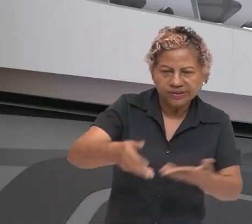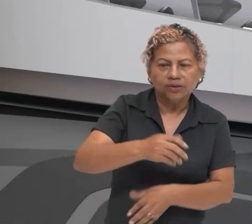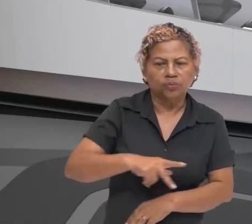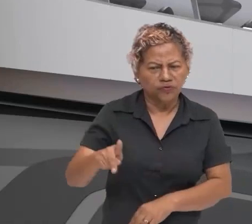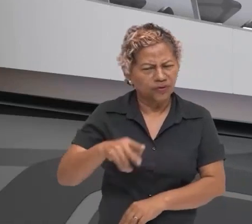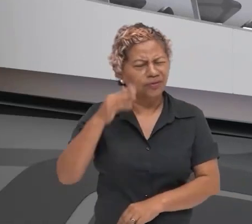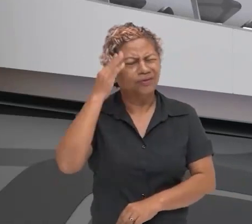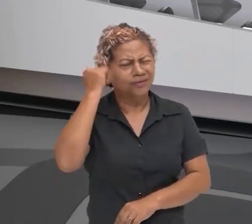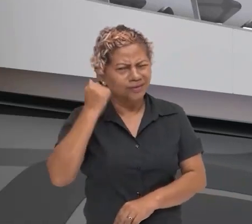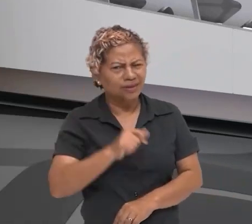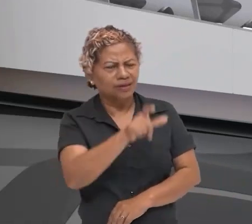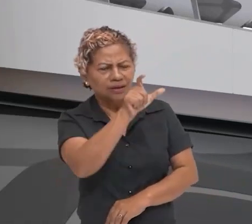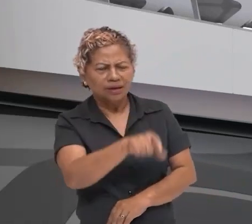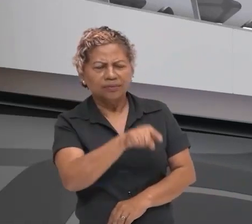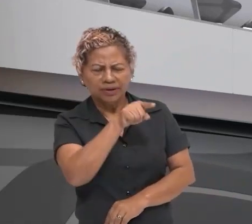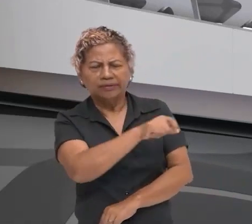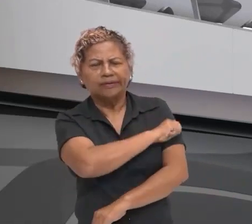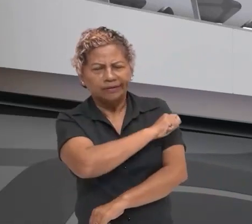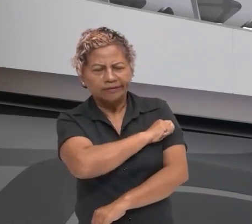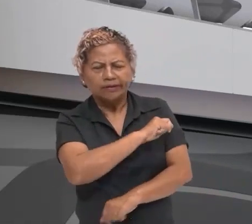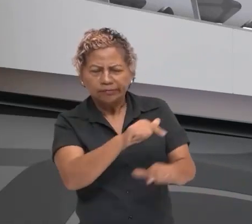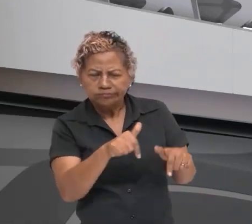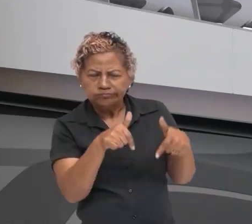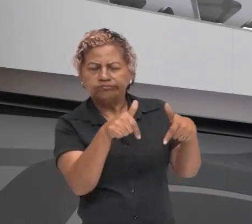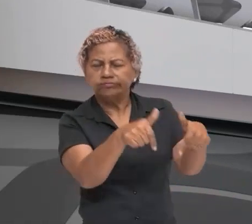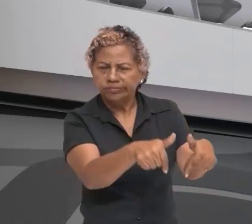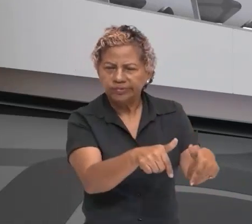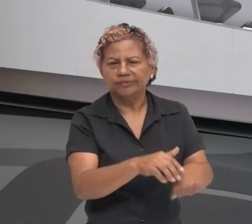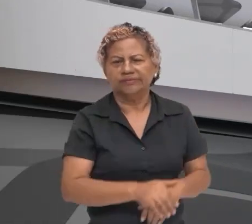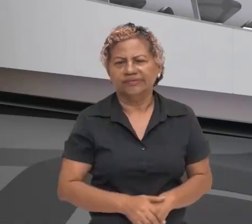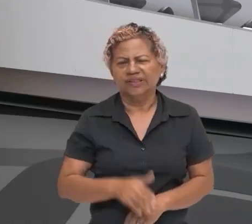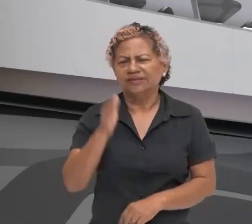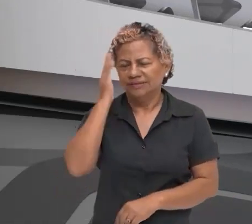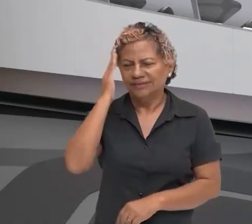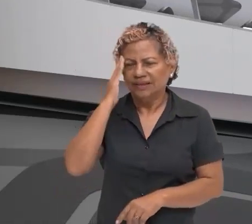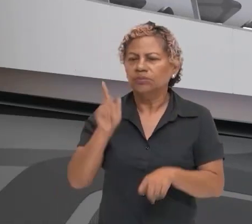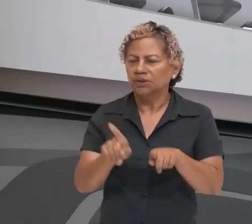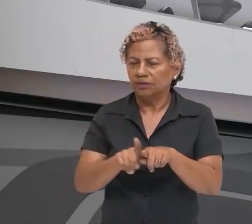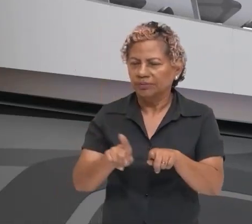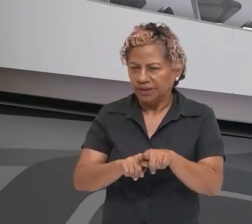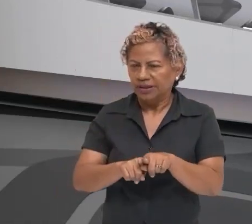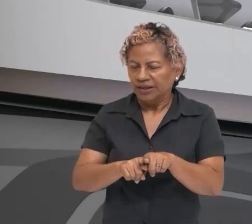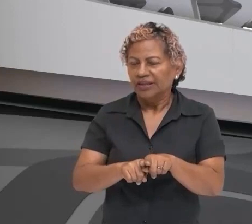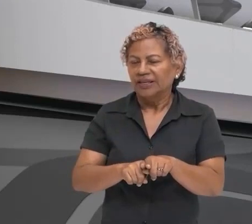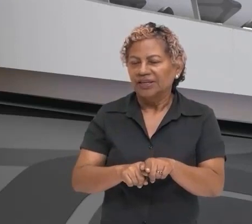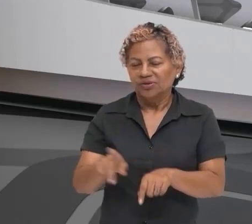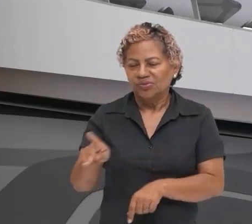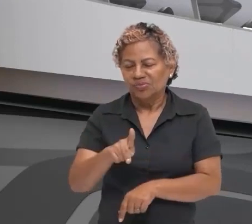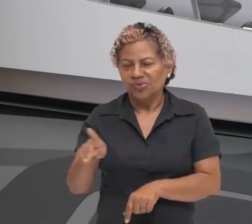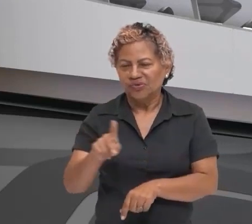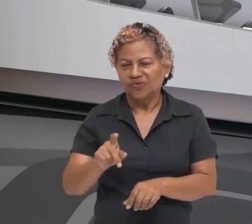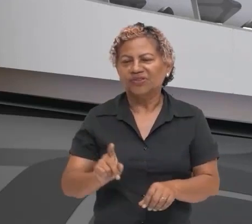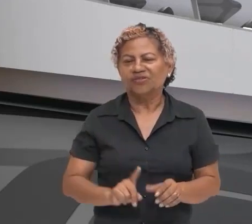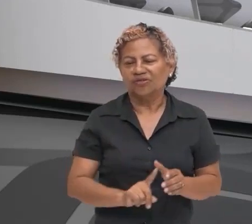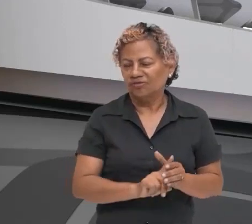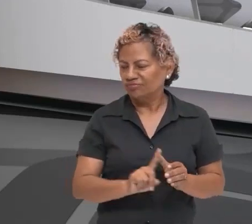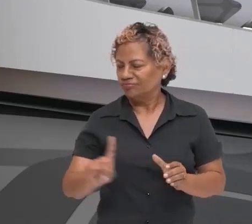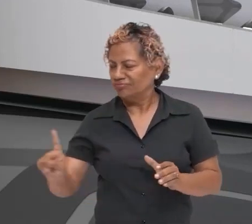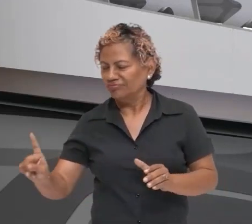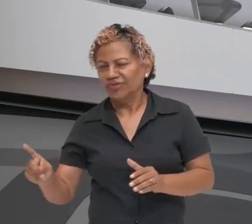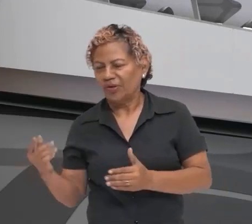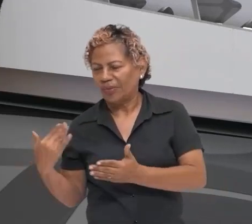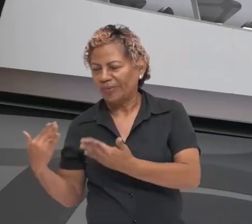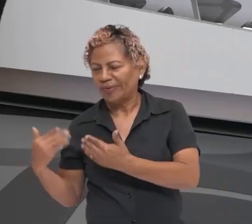também nós temos aqueles professores que sempre deixam os alunos sozinhos. Vão para o corredor da sala de aula, do colégio